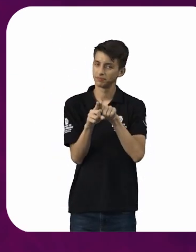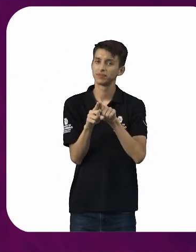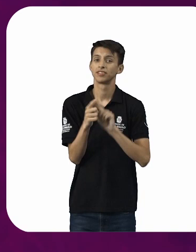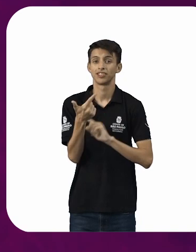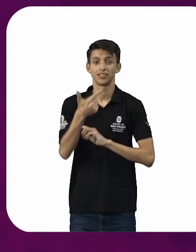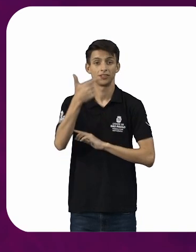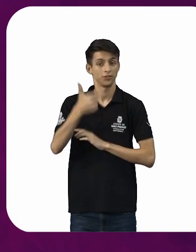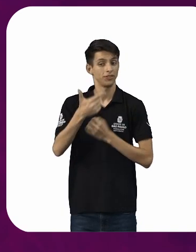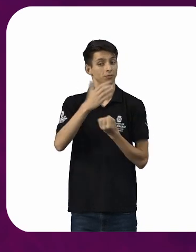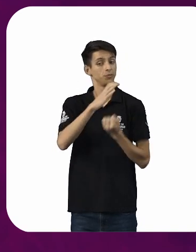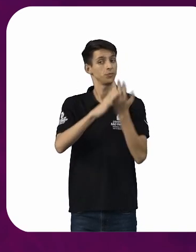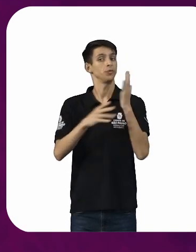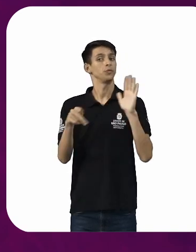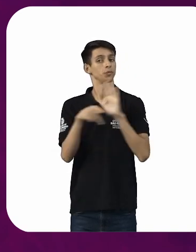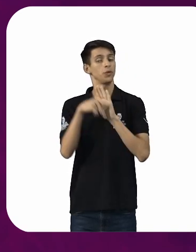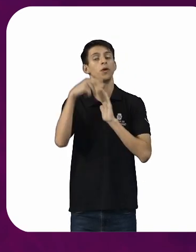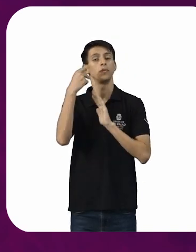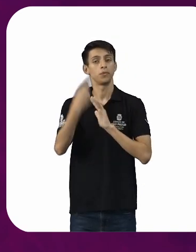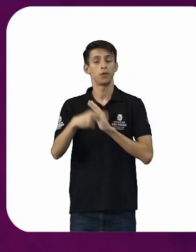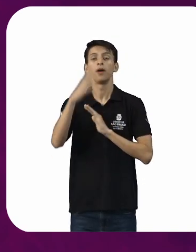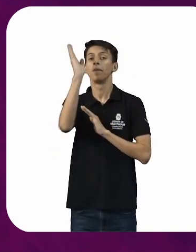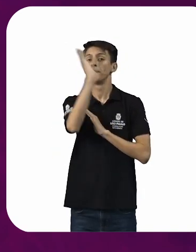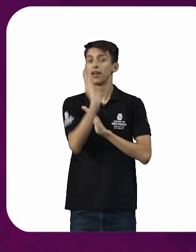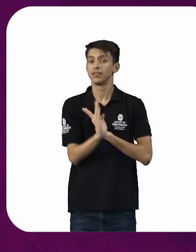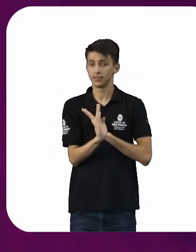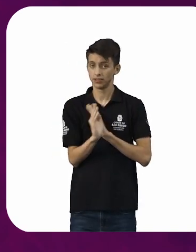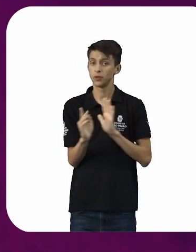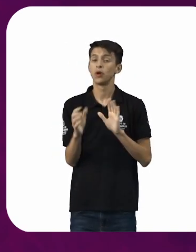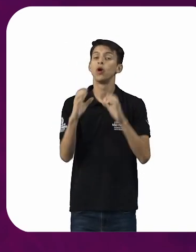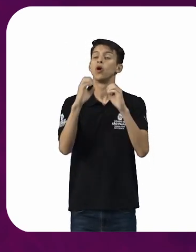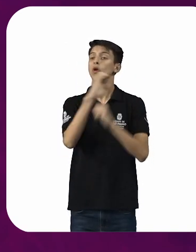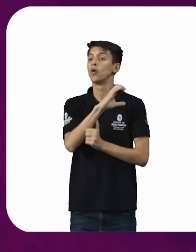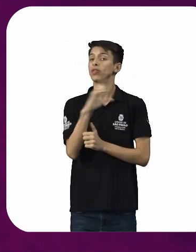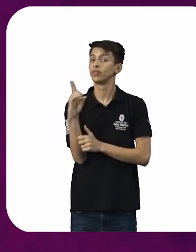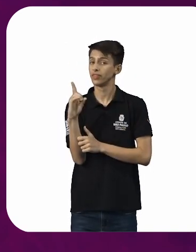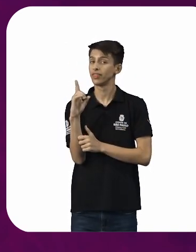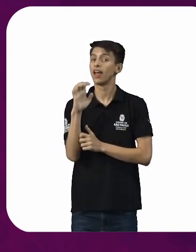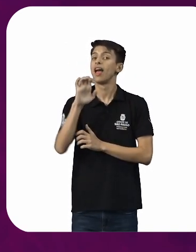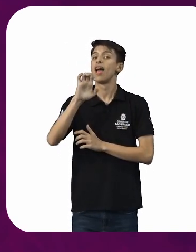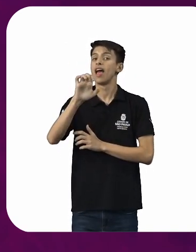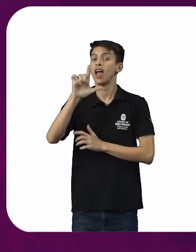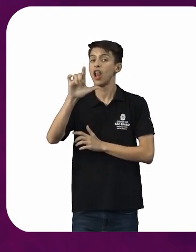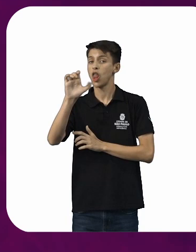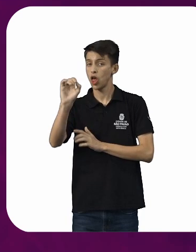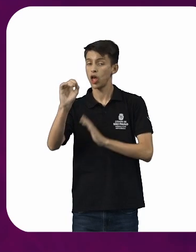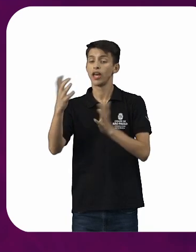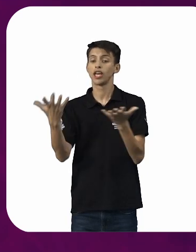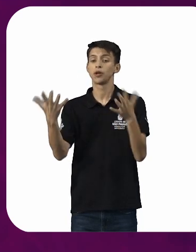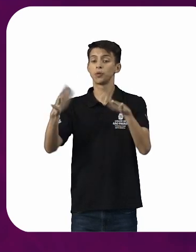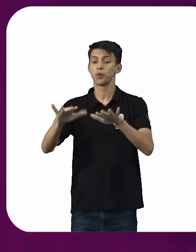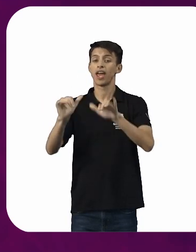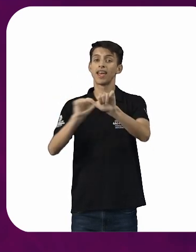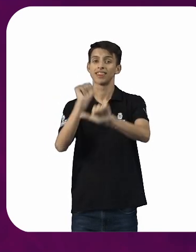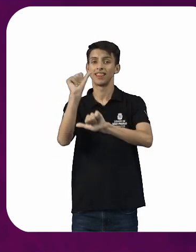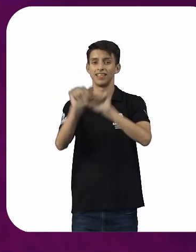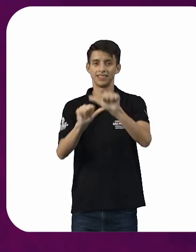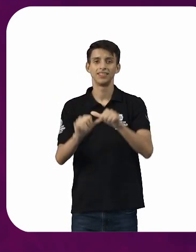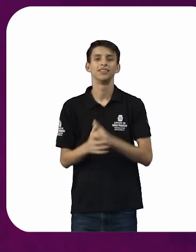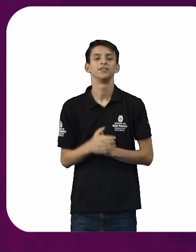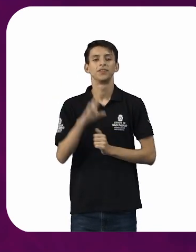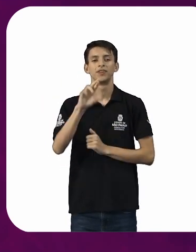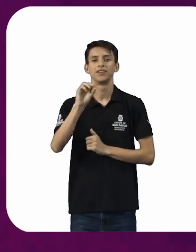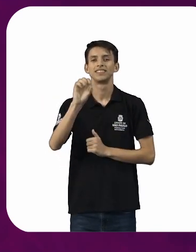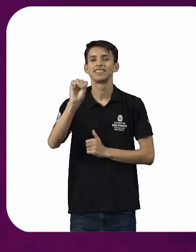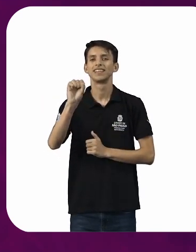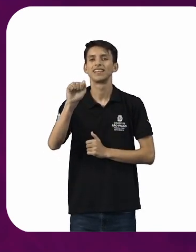da Advocacia Negra Brasileira e coordenadora do movimento ELO, Incluir e Transformar. Doutora Rosana,